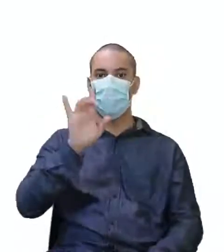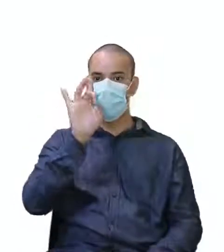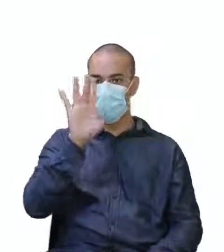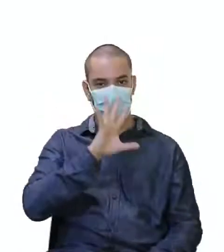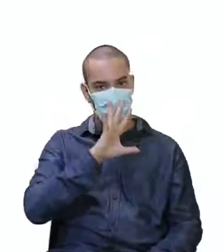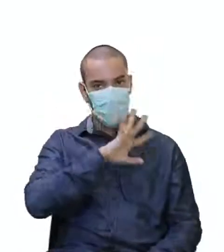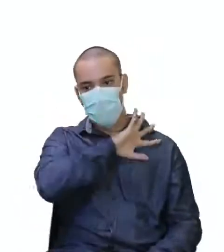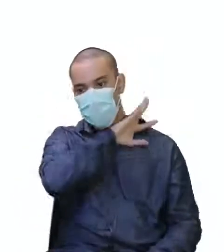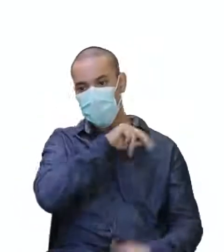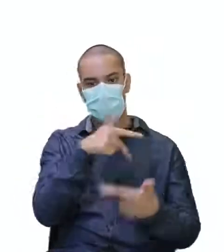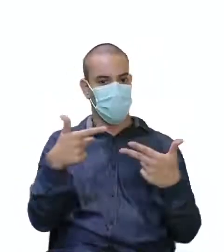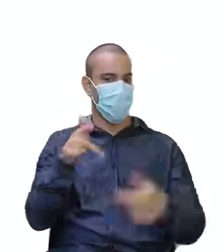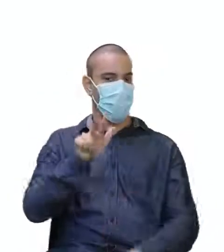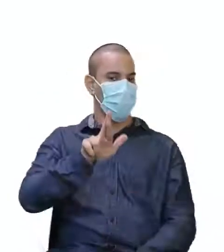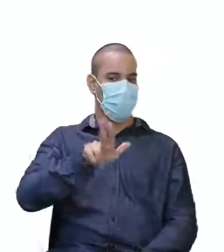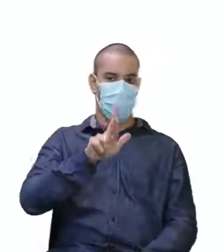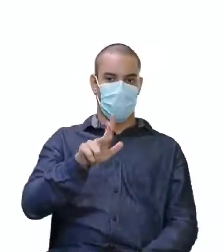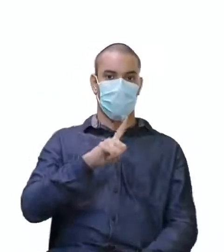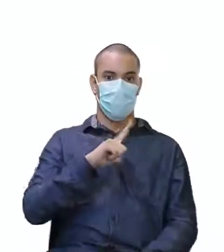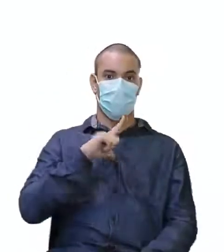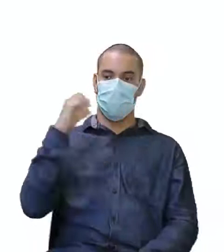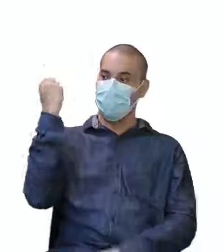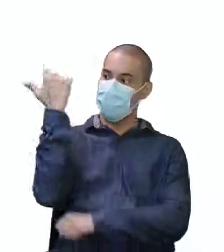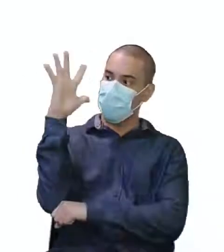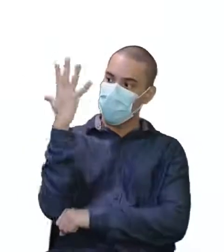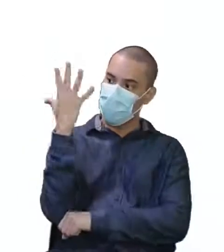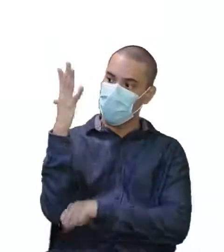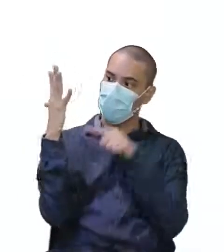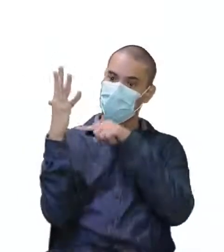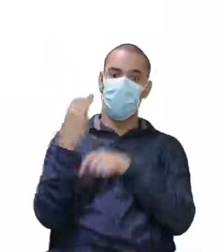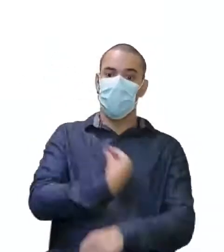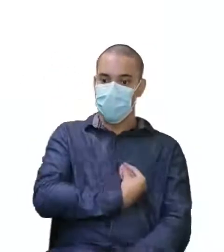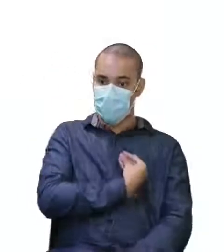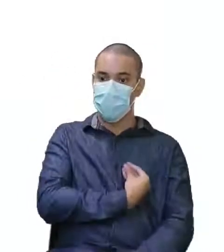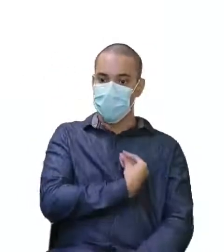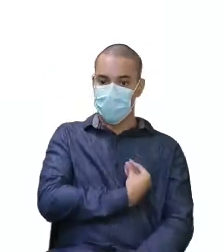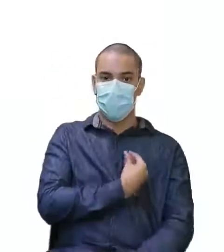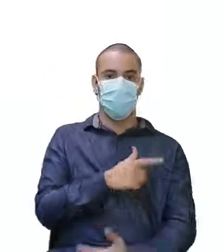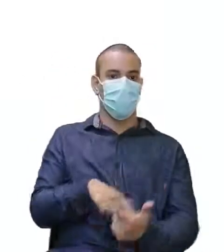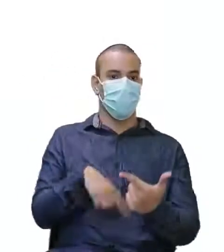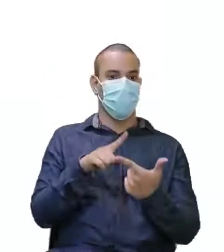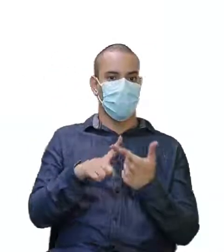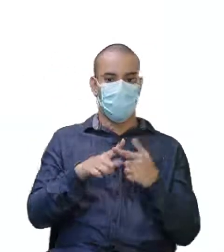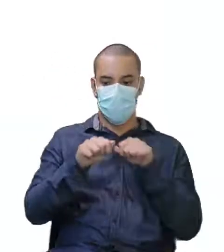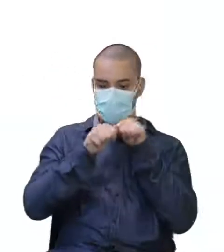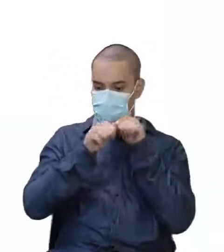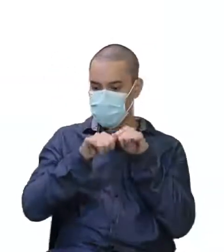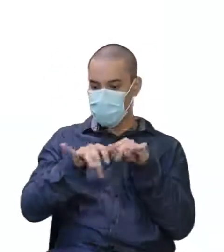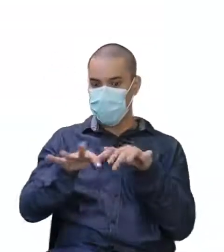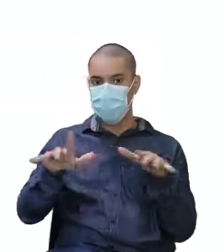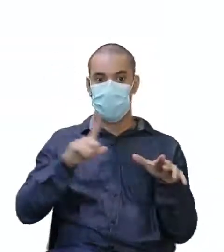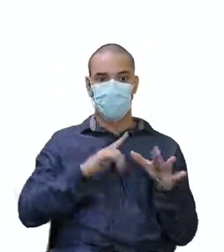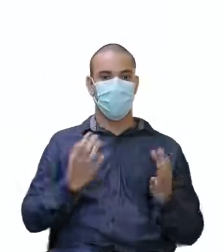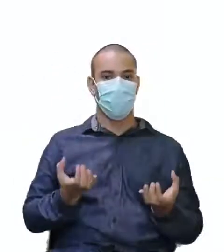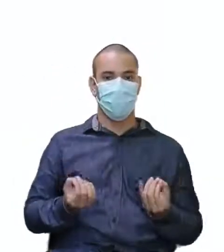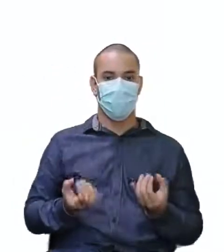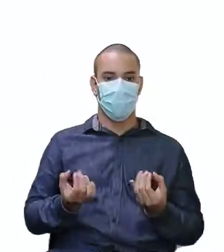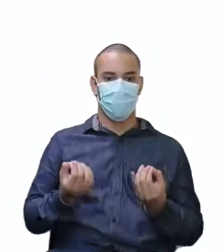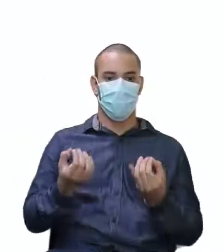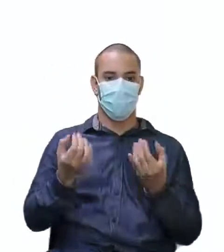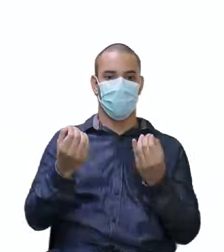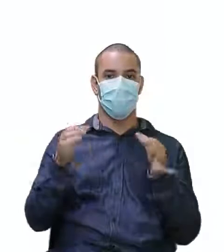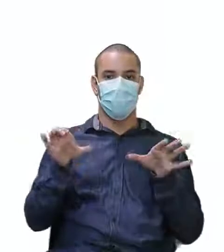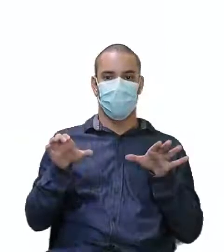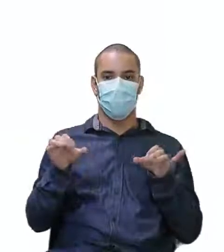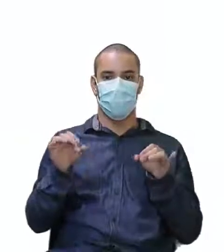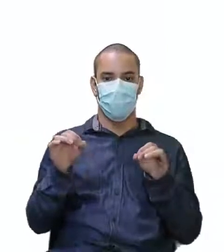animal não, tá, pessoal? A gente tem árvore na vegetação em geral, né? A gente tem micro-organismos na água,